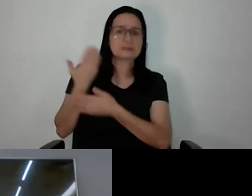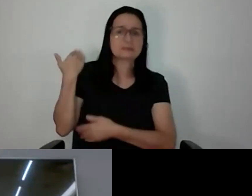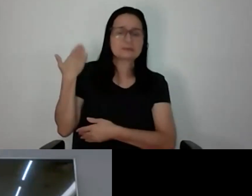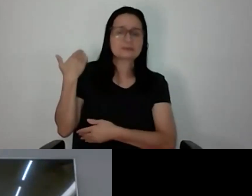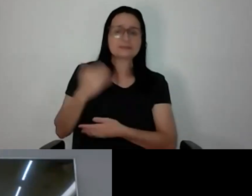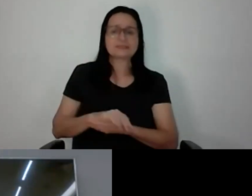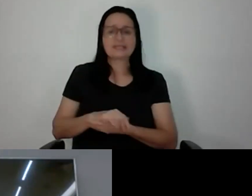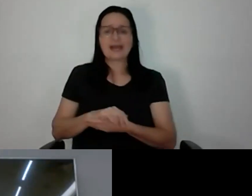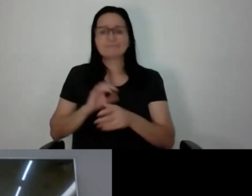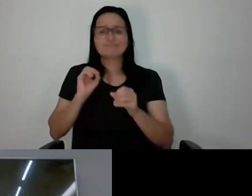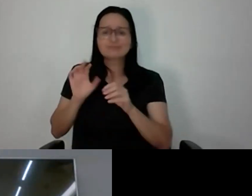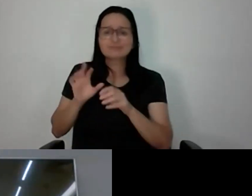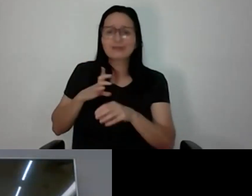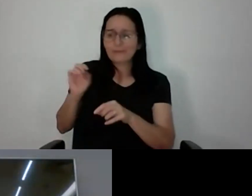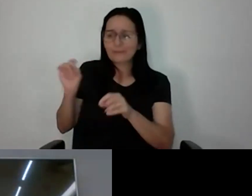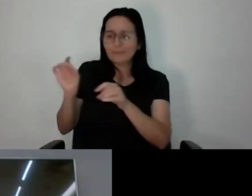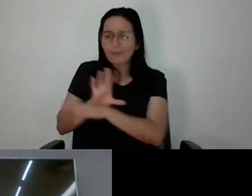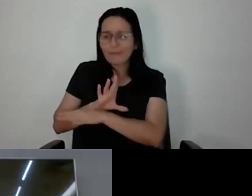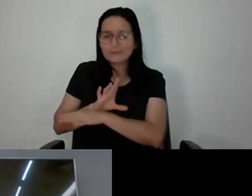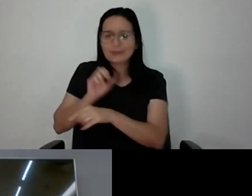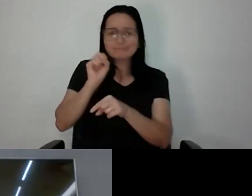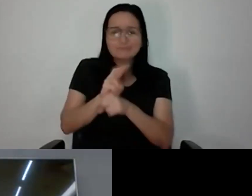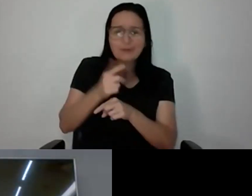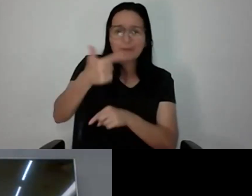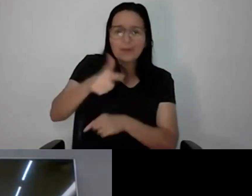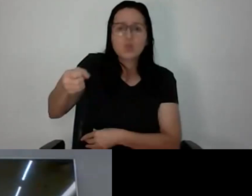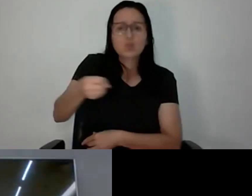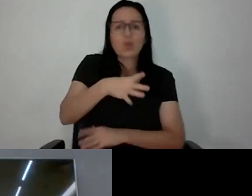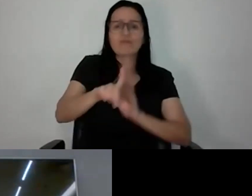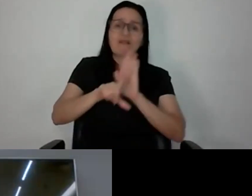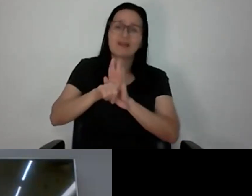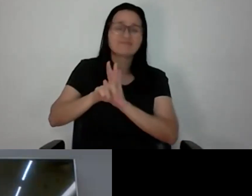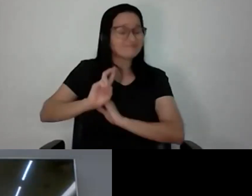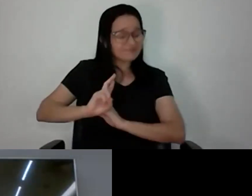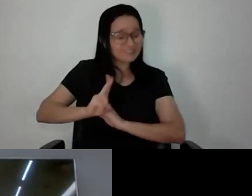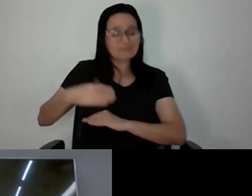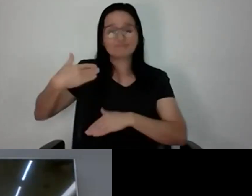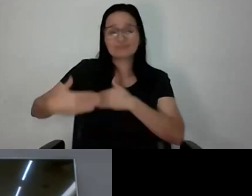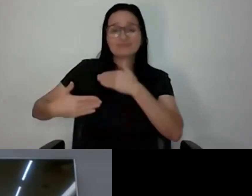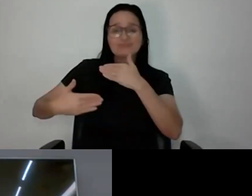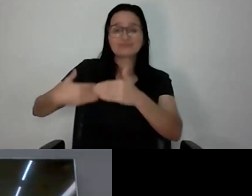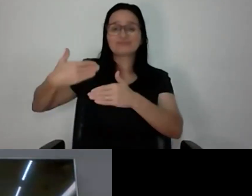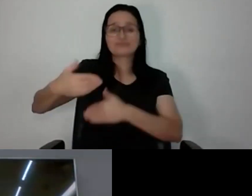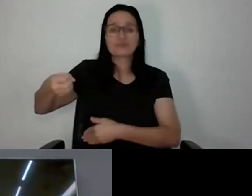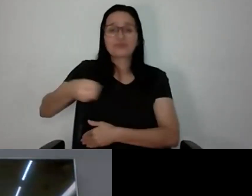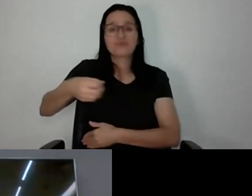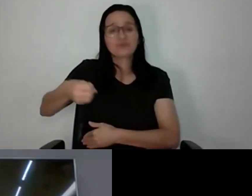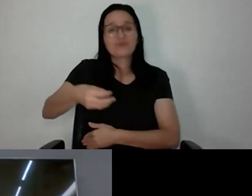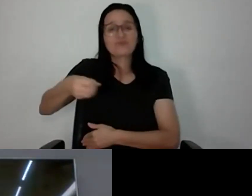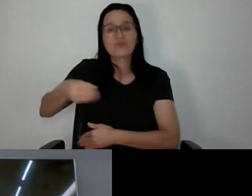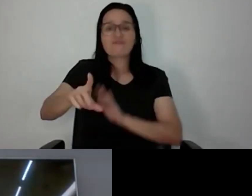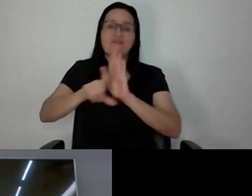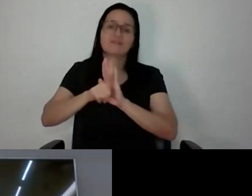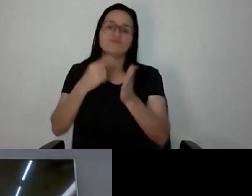assim, é inerente ao profissional do direito, ele está sempre se atualizando, porque a gente tem uma produção legislativa muito dinâmica no nosso país. Então,